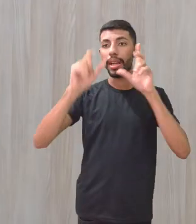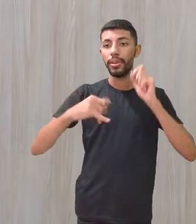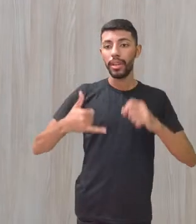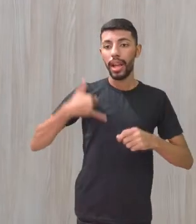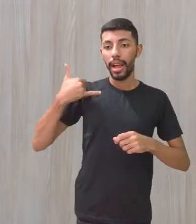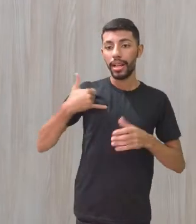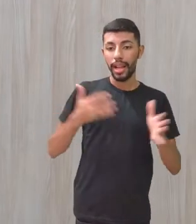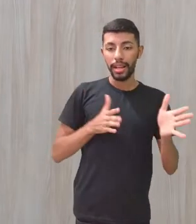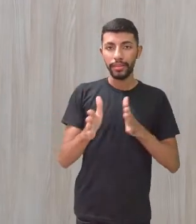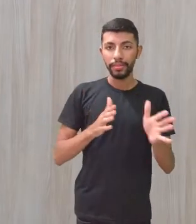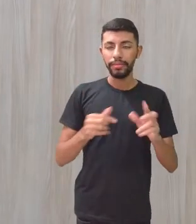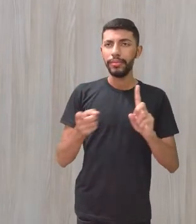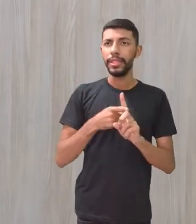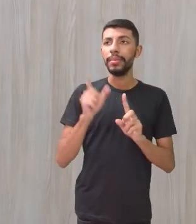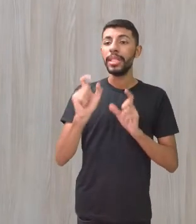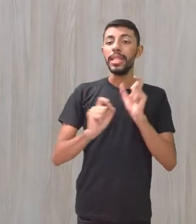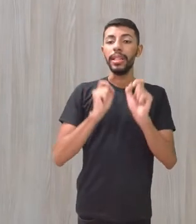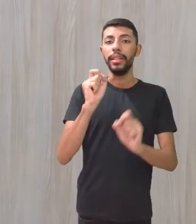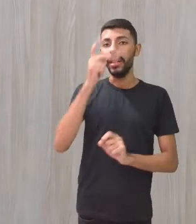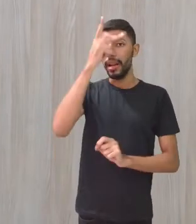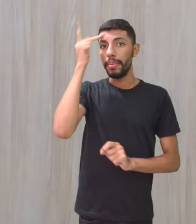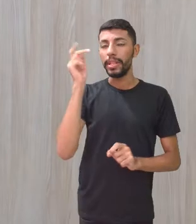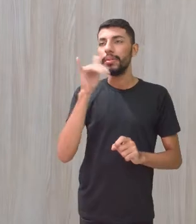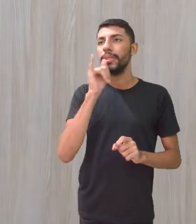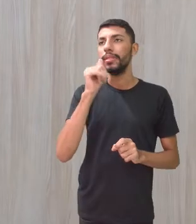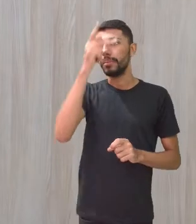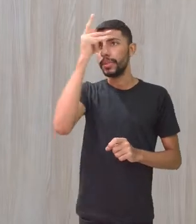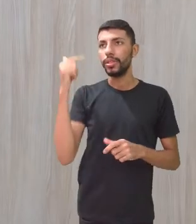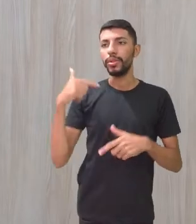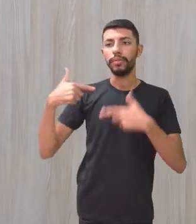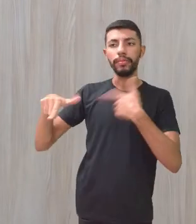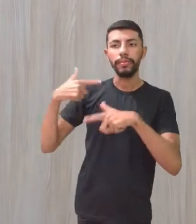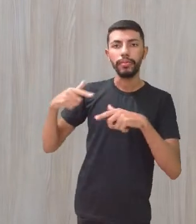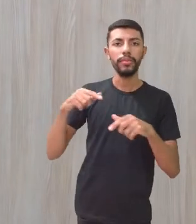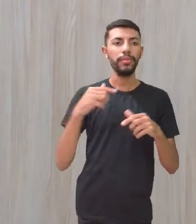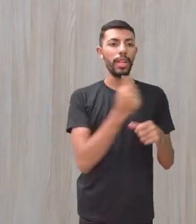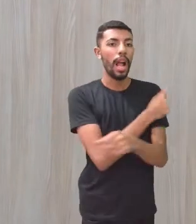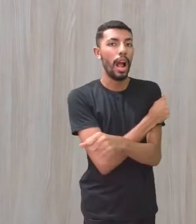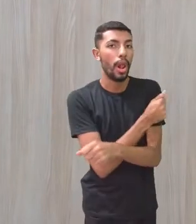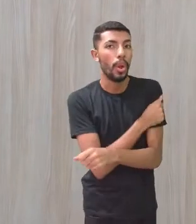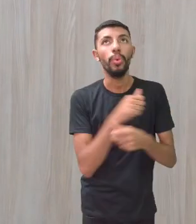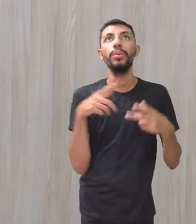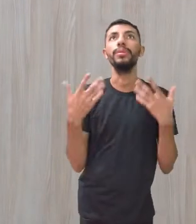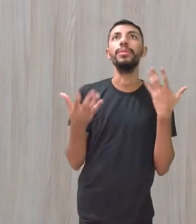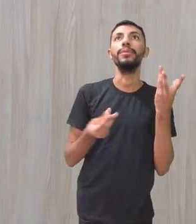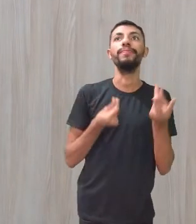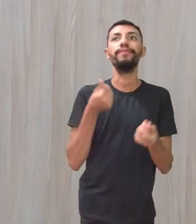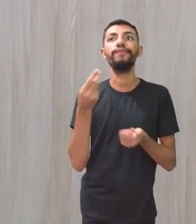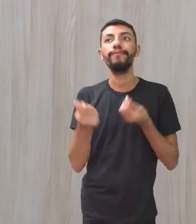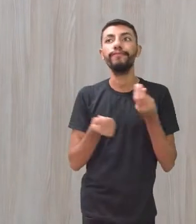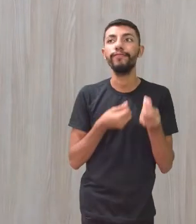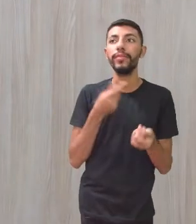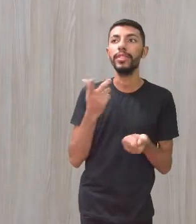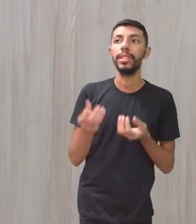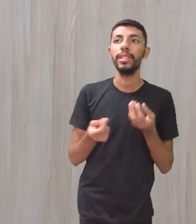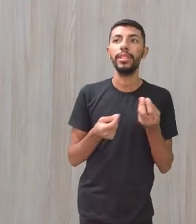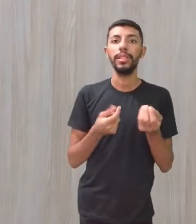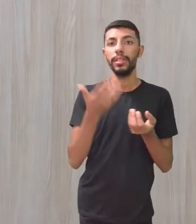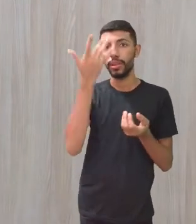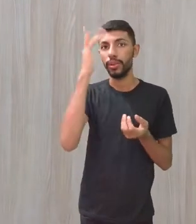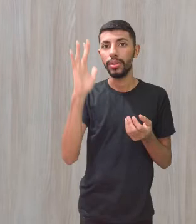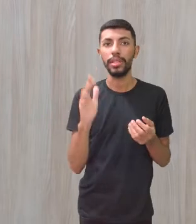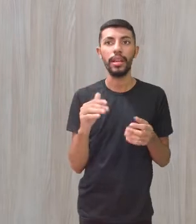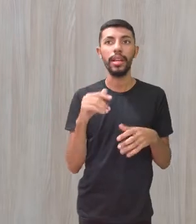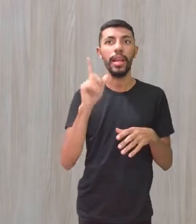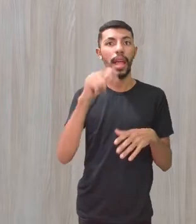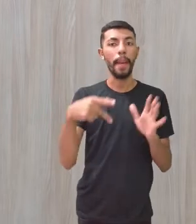comunicar e quem são essas pessoas. Essas pessoas são trabalhadores, essas pessoas são estudantes, essas pessoas, não sei,